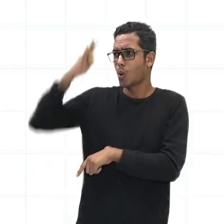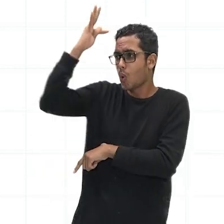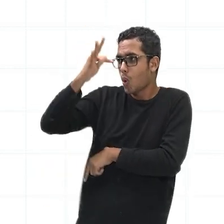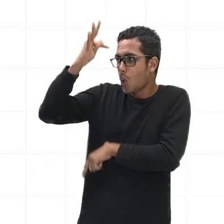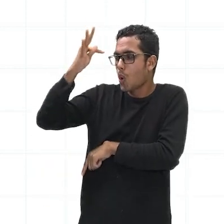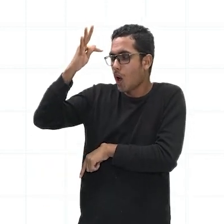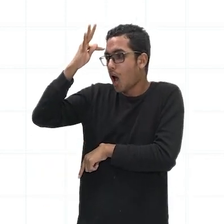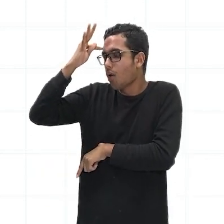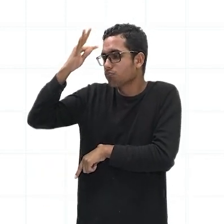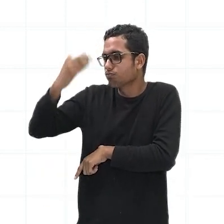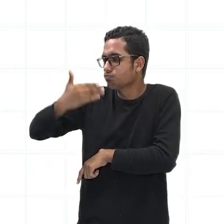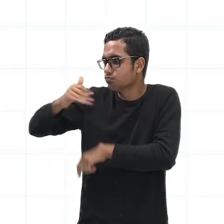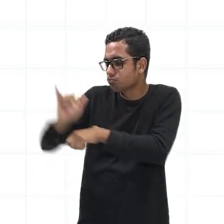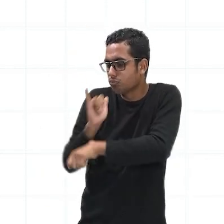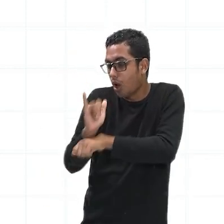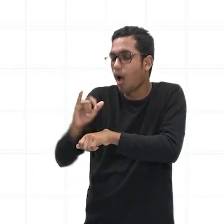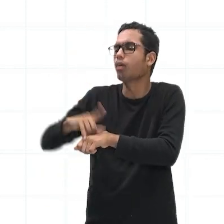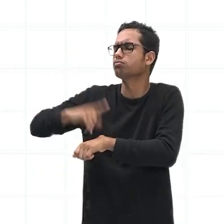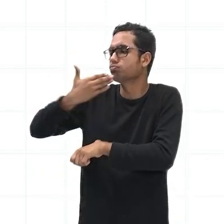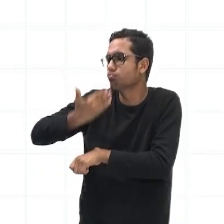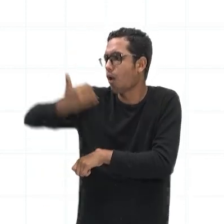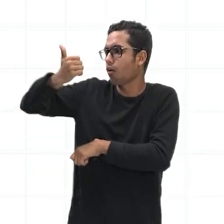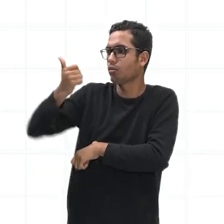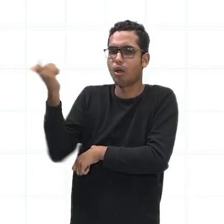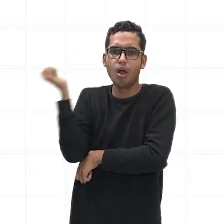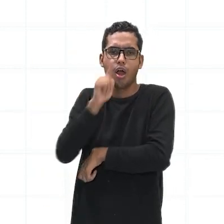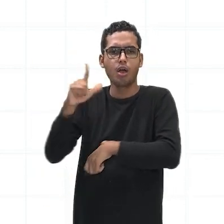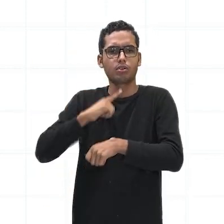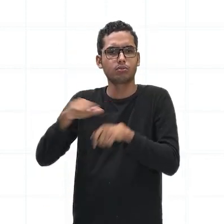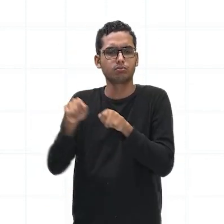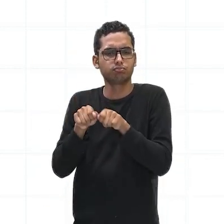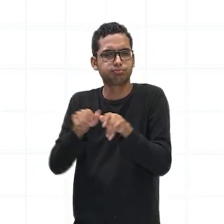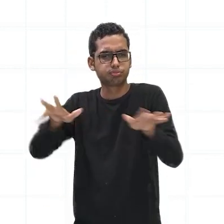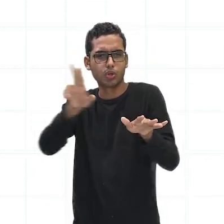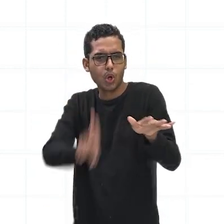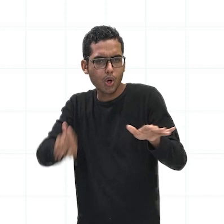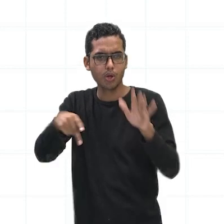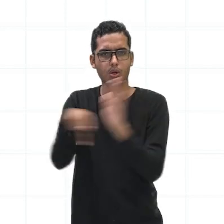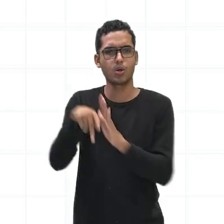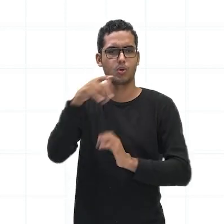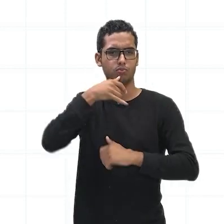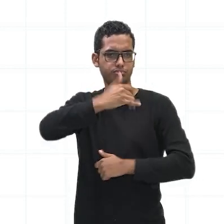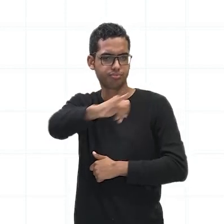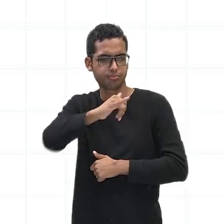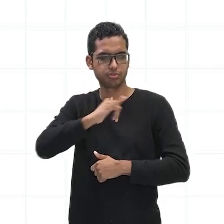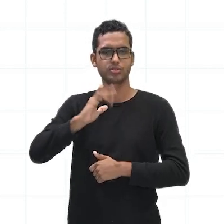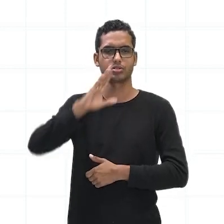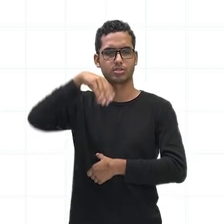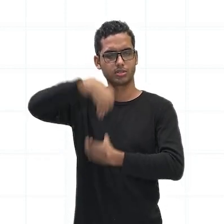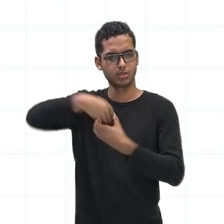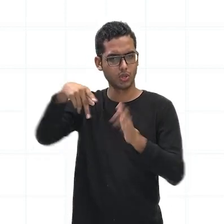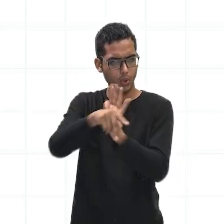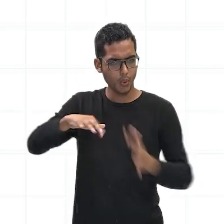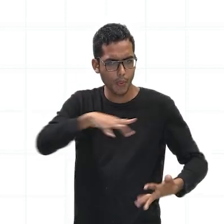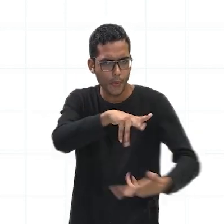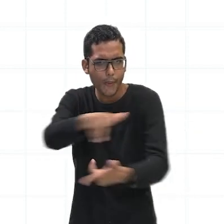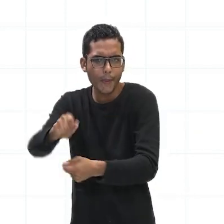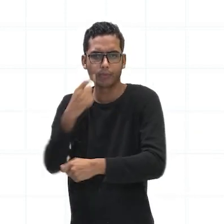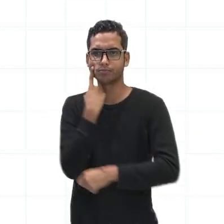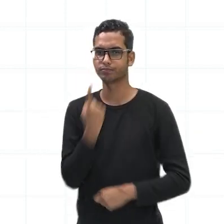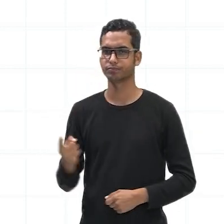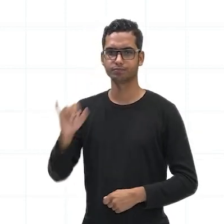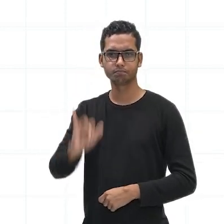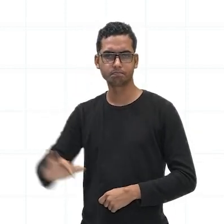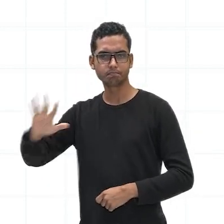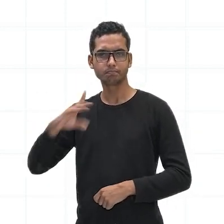as metodologias para expandir o uso e o acesso à energia no mundo. Então você está observando aí nessa